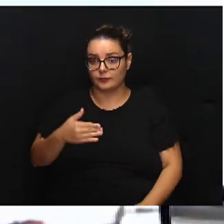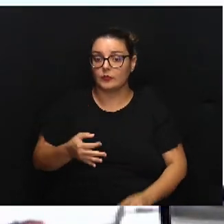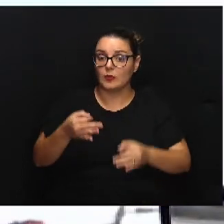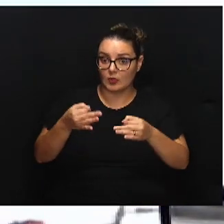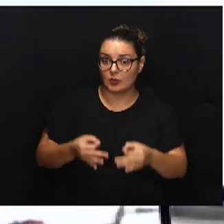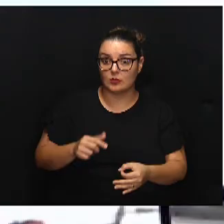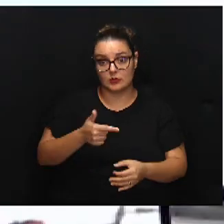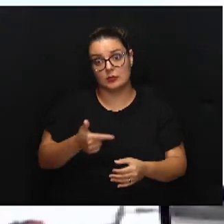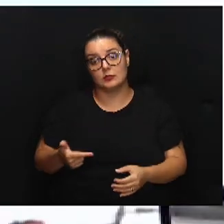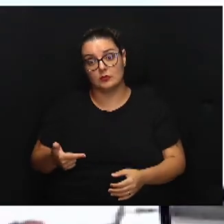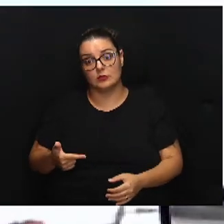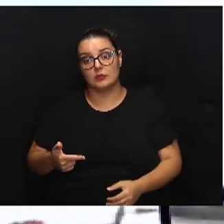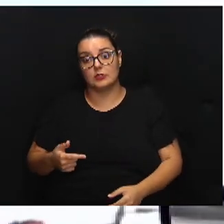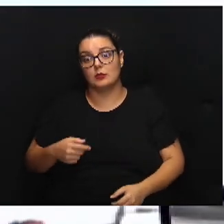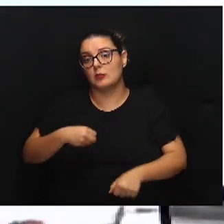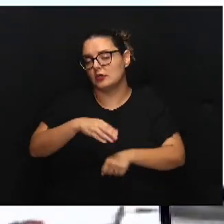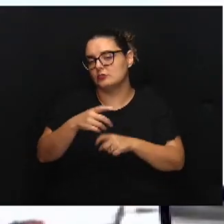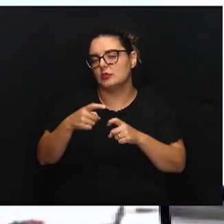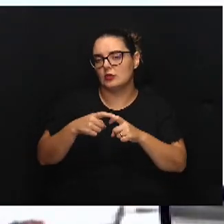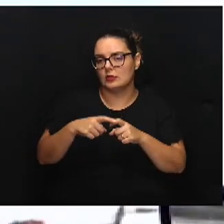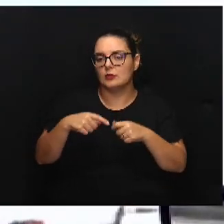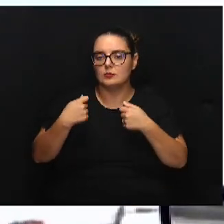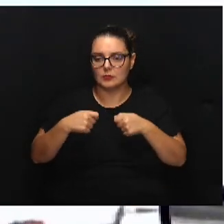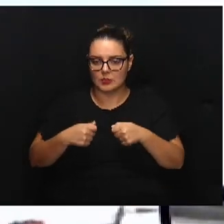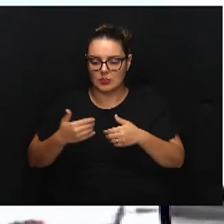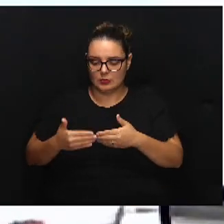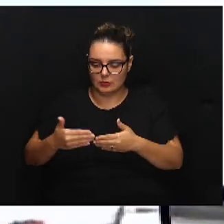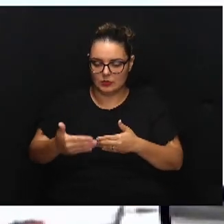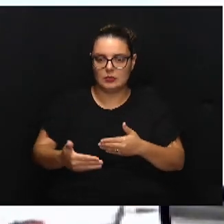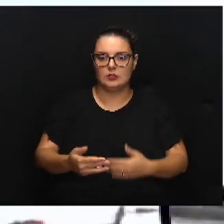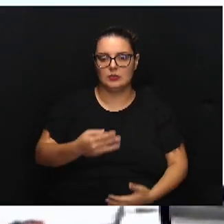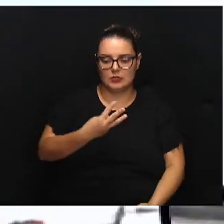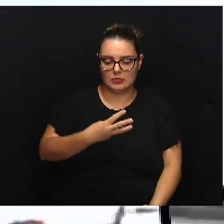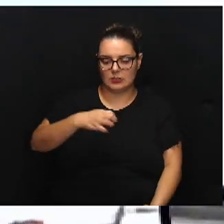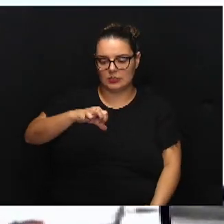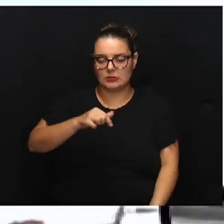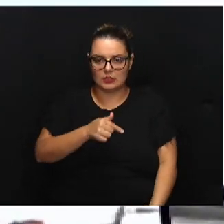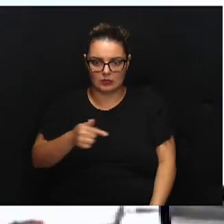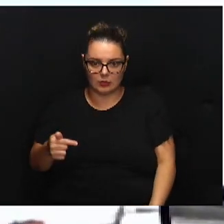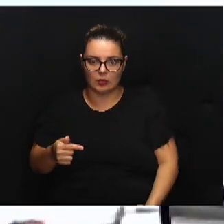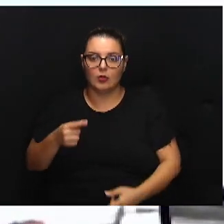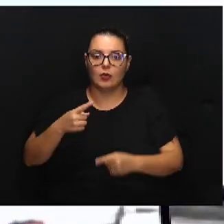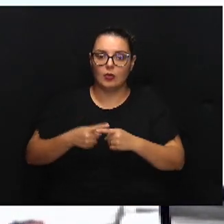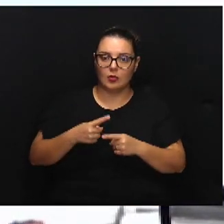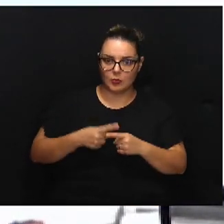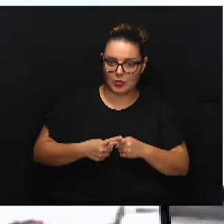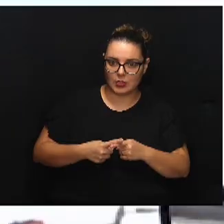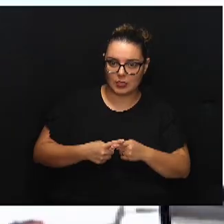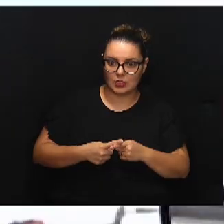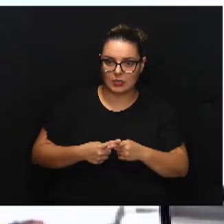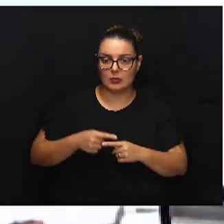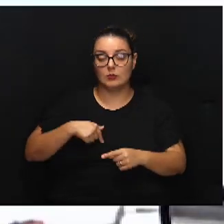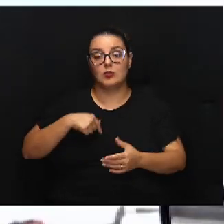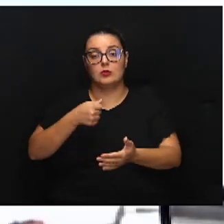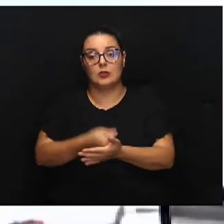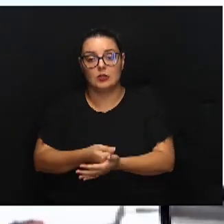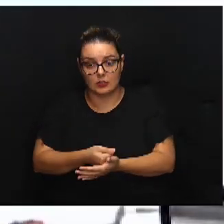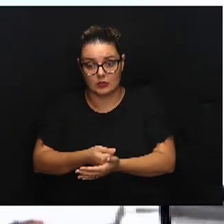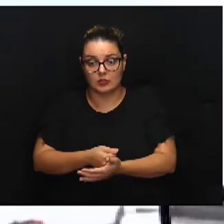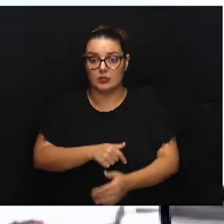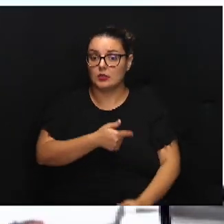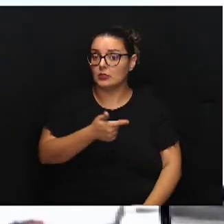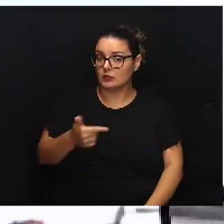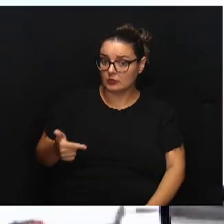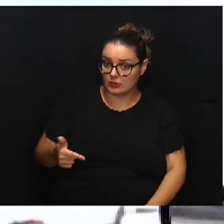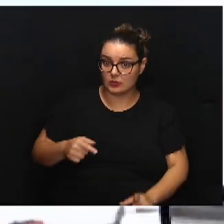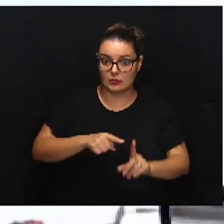indicação médica e deve ser feita a partir das 39 semanas. Por que isso? Para eu garantir que não está sendo feita